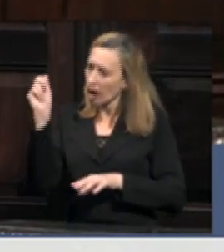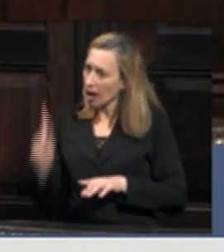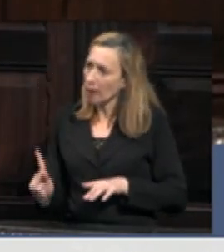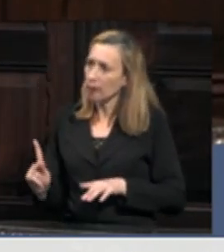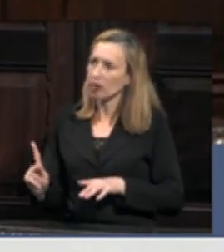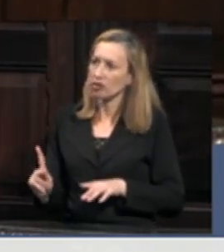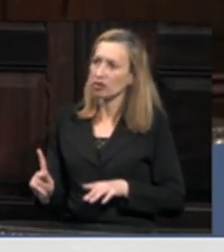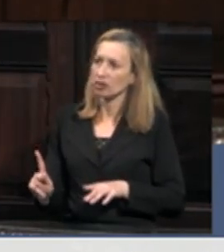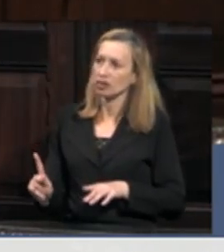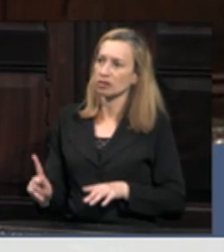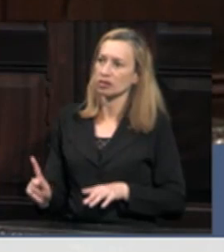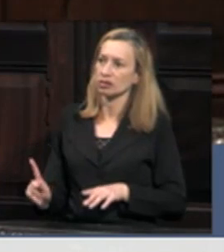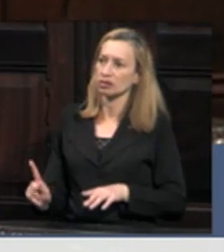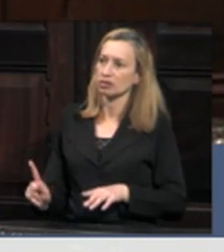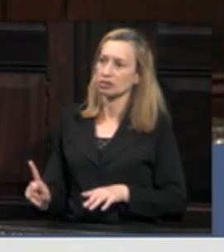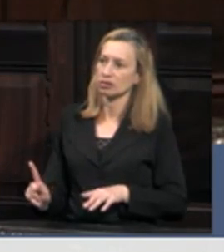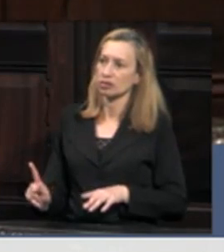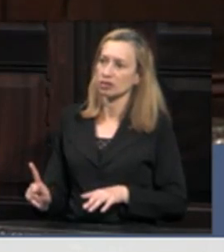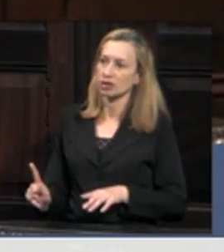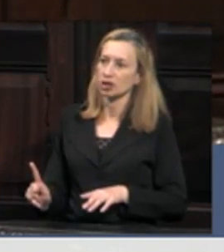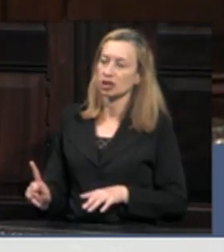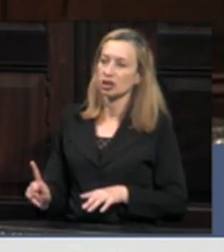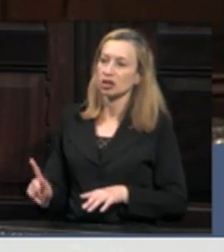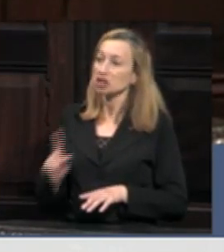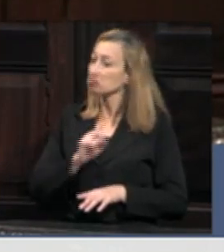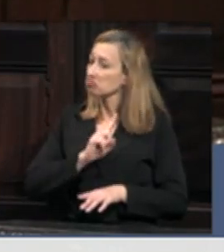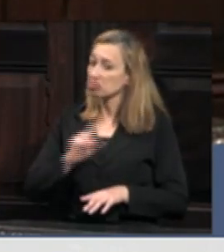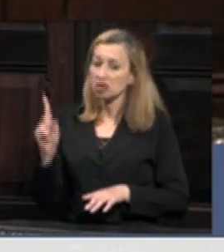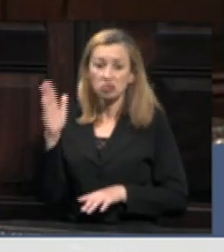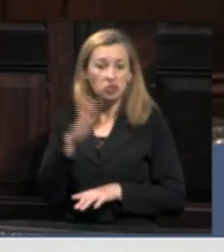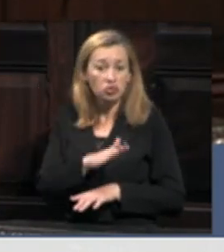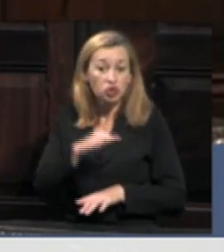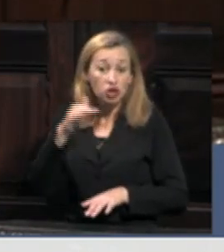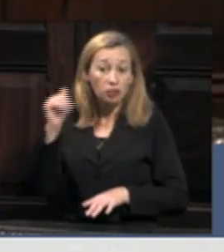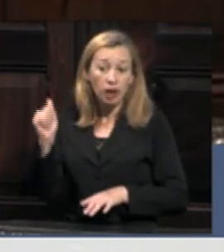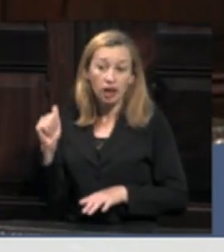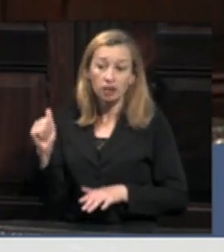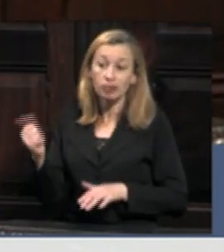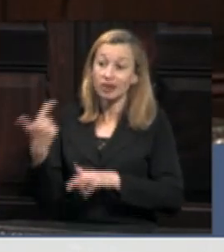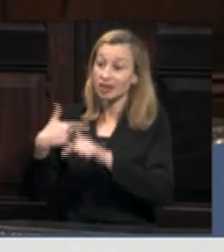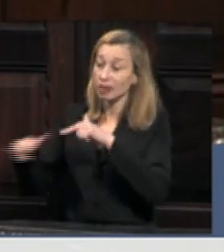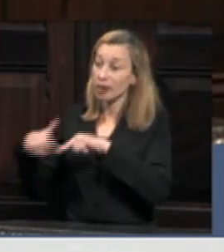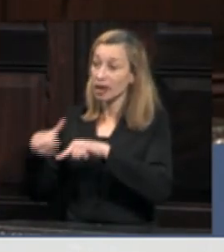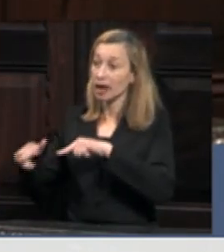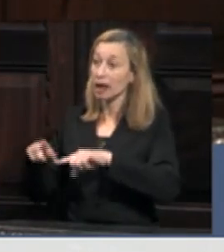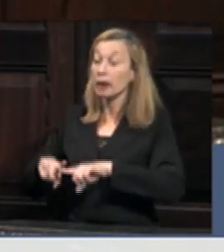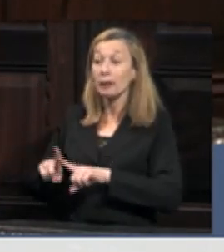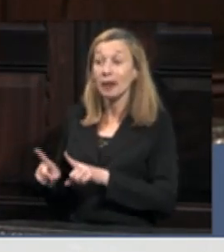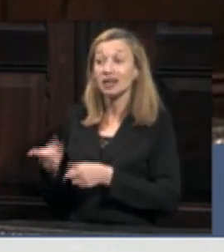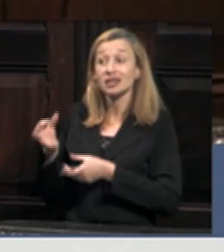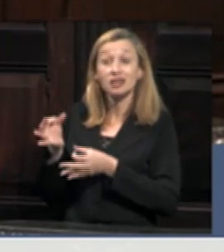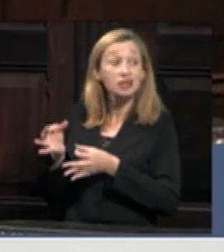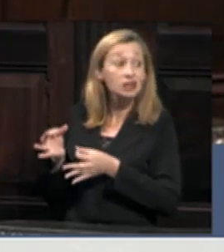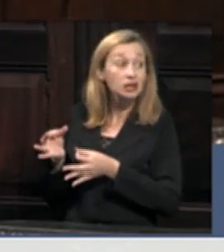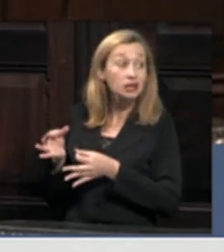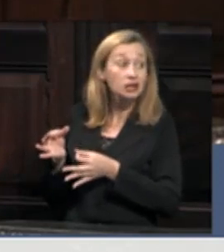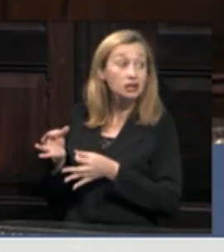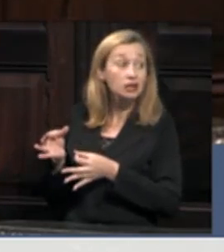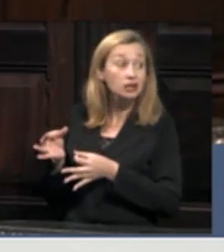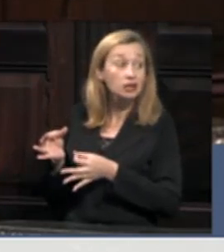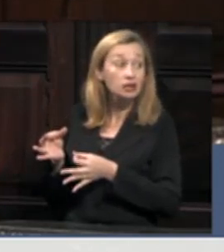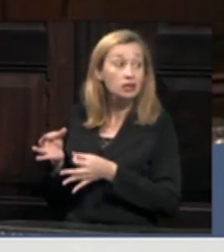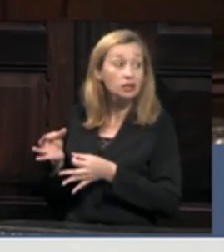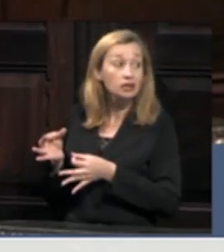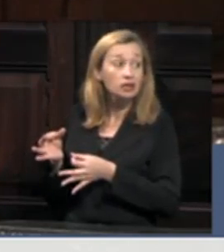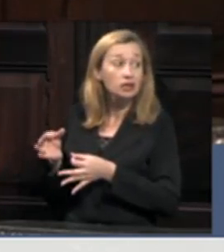aprovados, que não são chamados a tomar posse, mas que em seus lugares têm